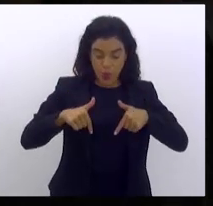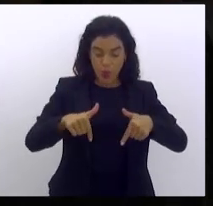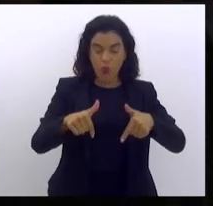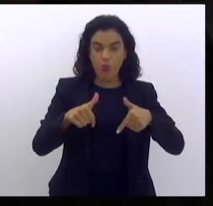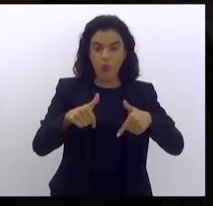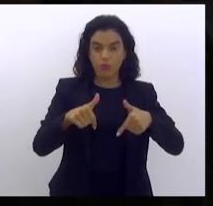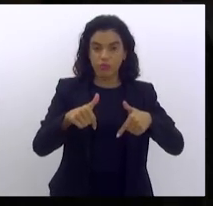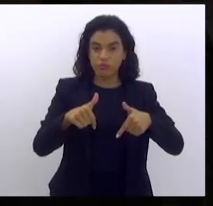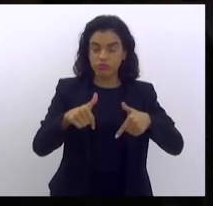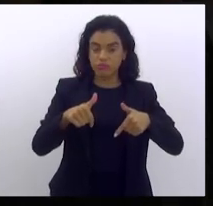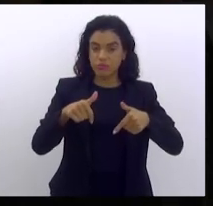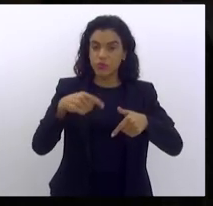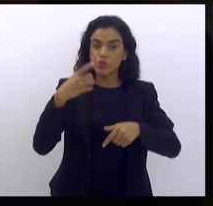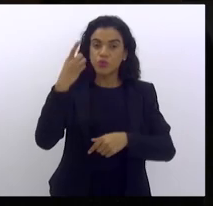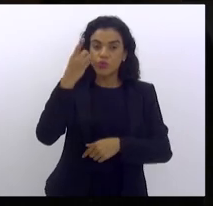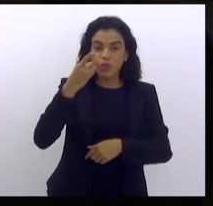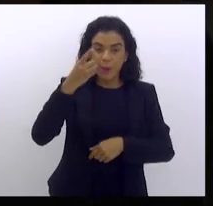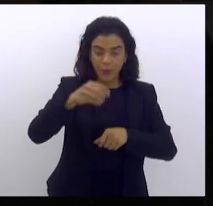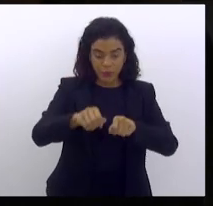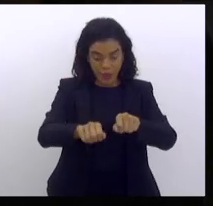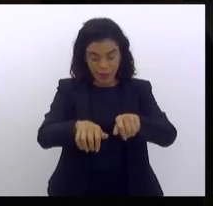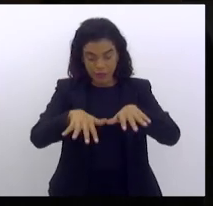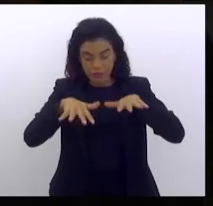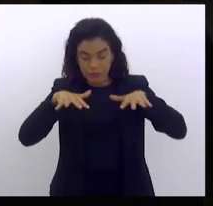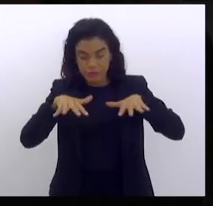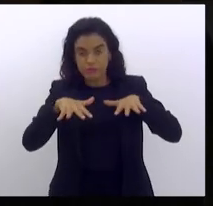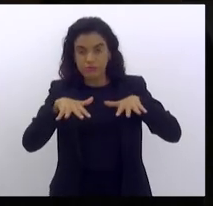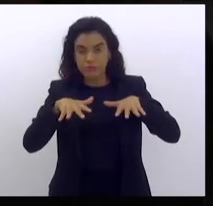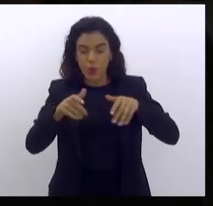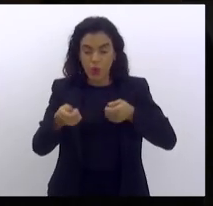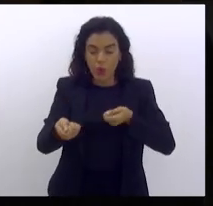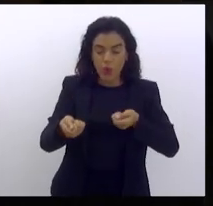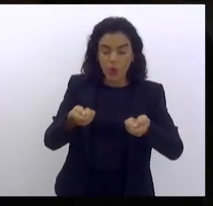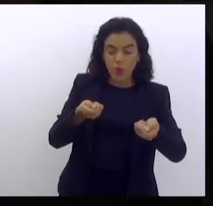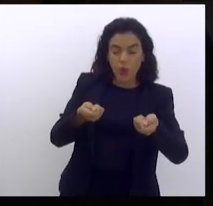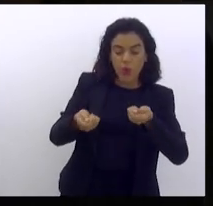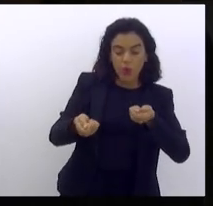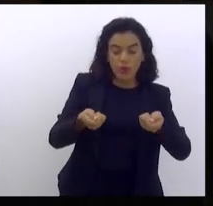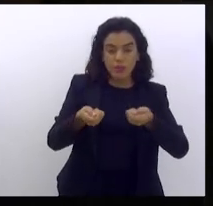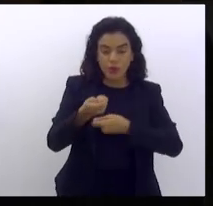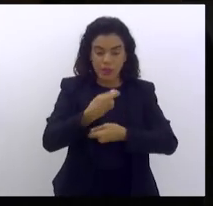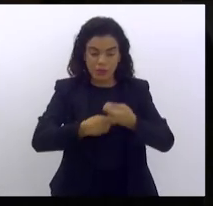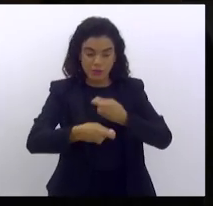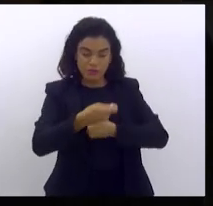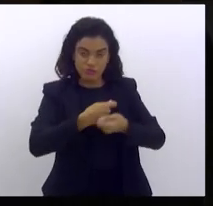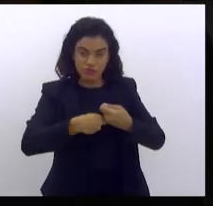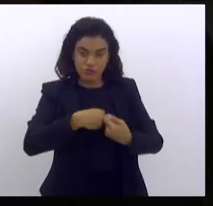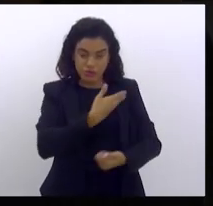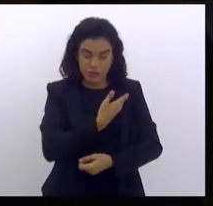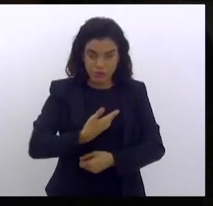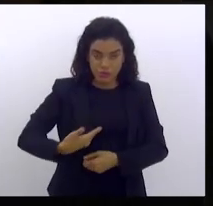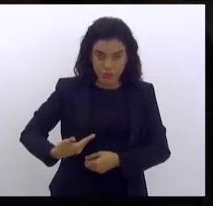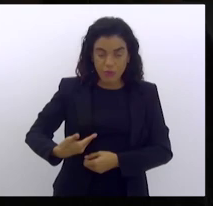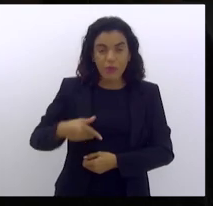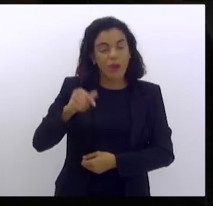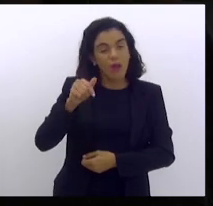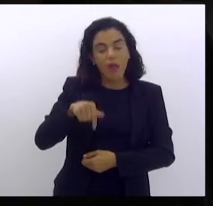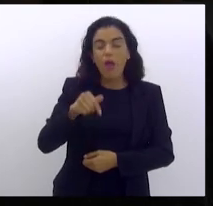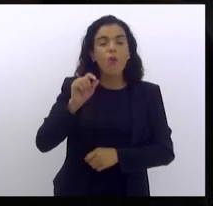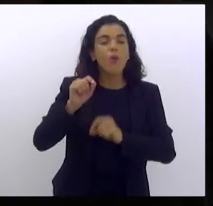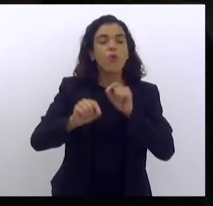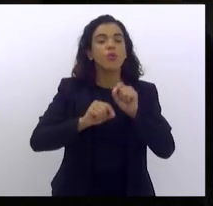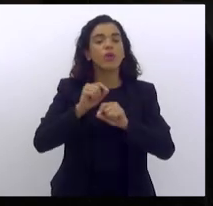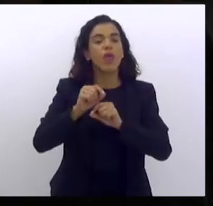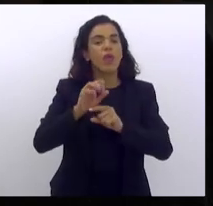o ato do parlamento fazer o controle externo da administração pública, ele é